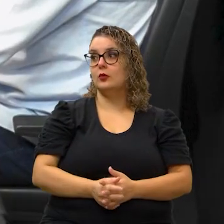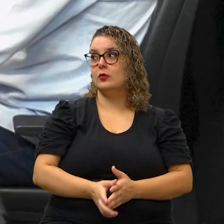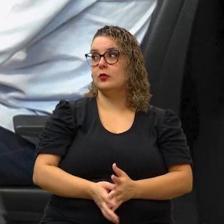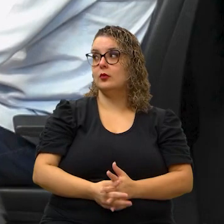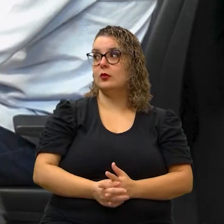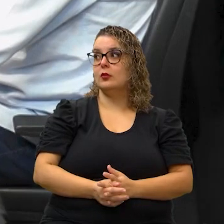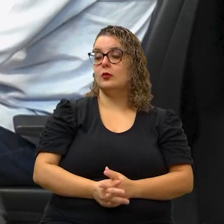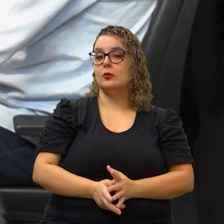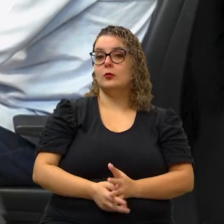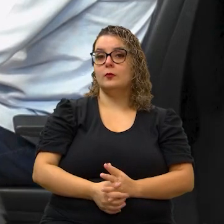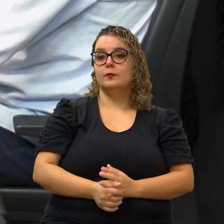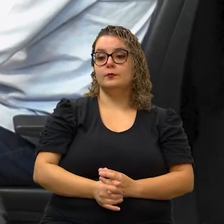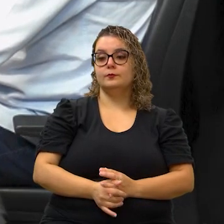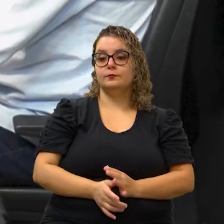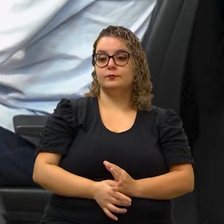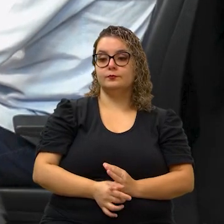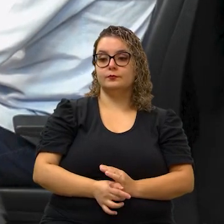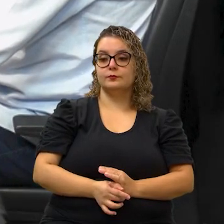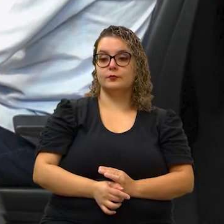eu